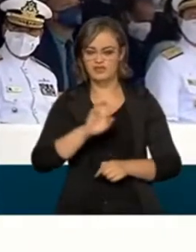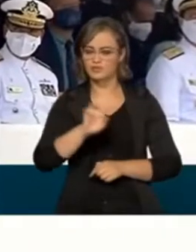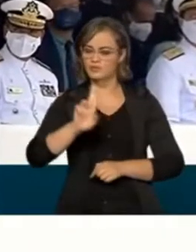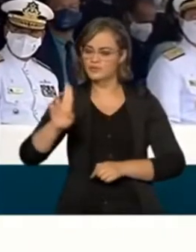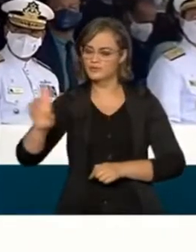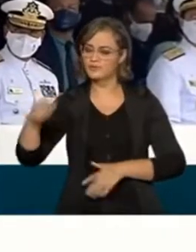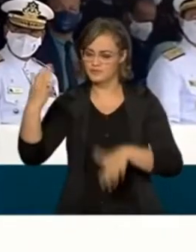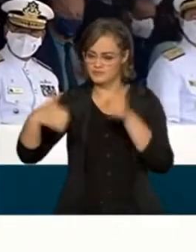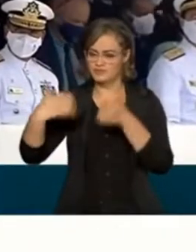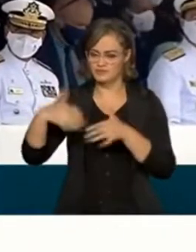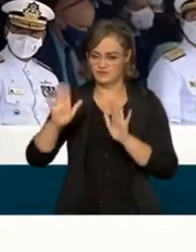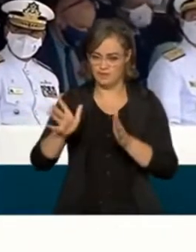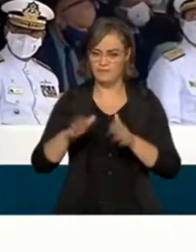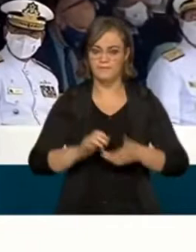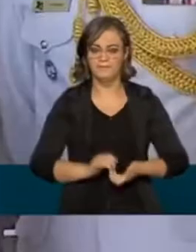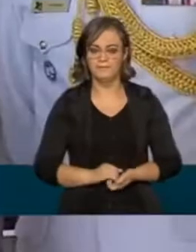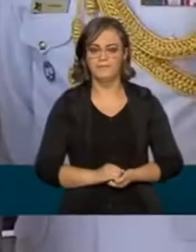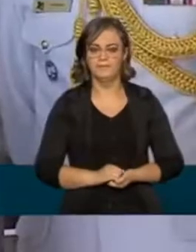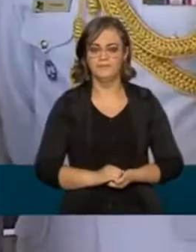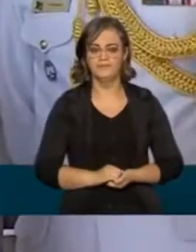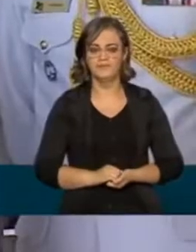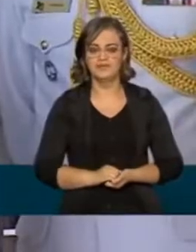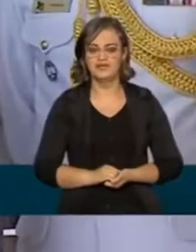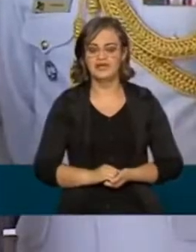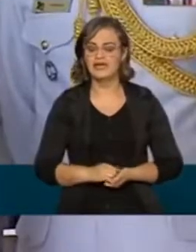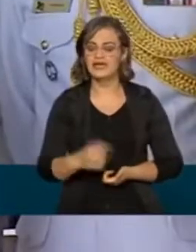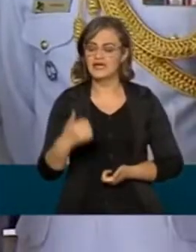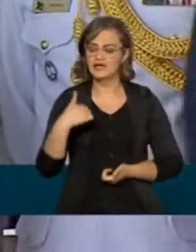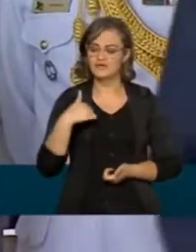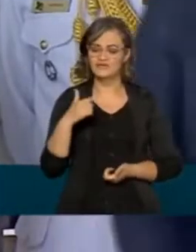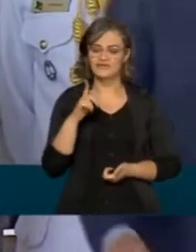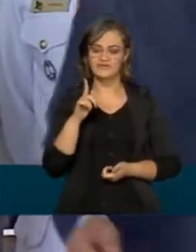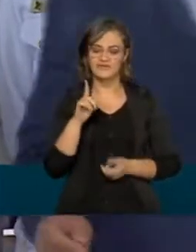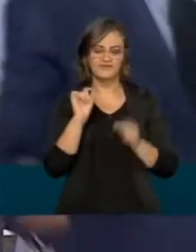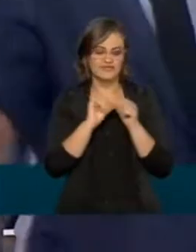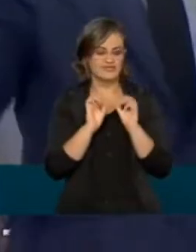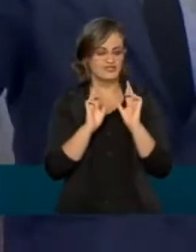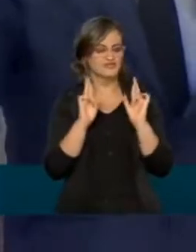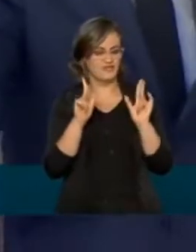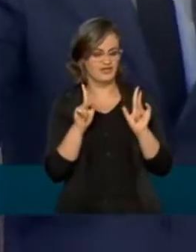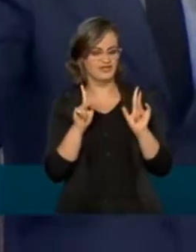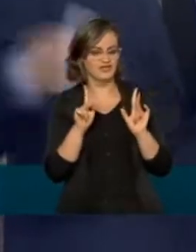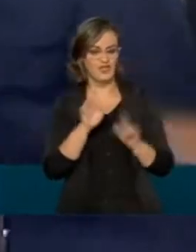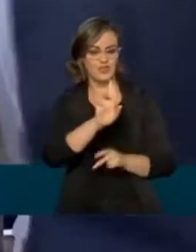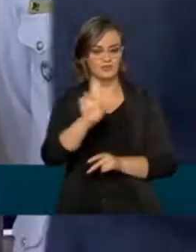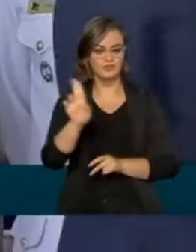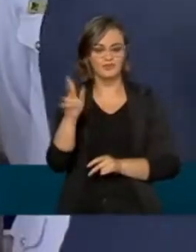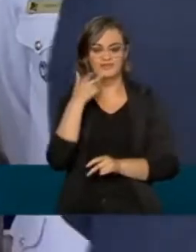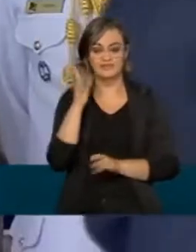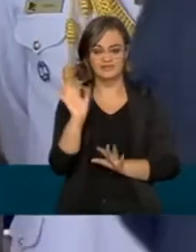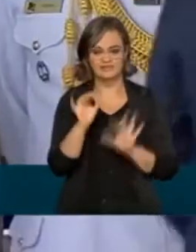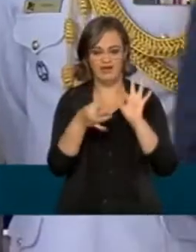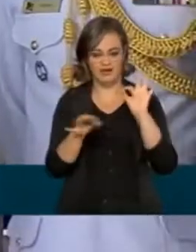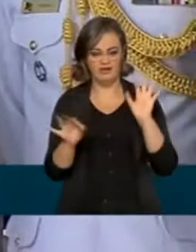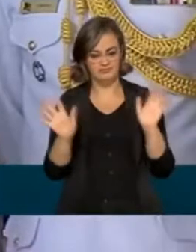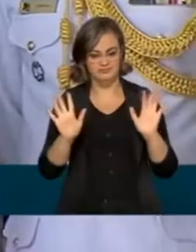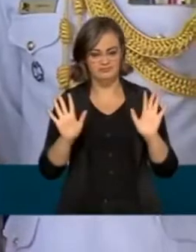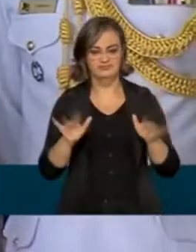pelo cerimonial, eu vou me permitir quebrar um pouco o protocolo e não nominar todos, para não alongar.